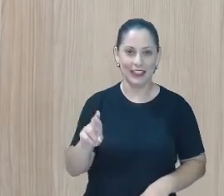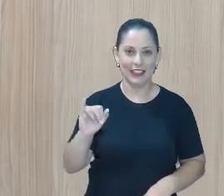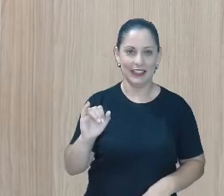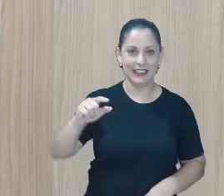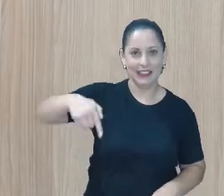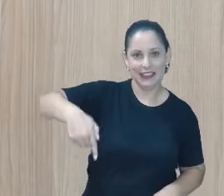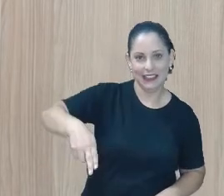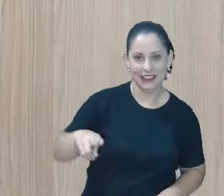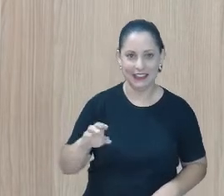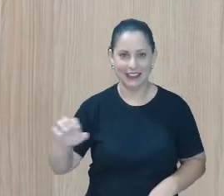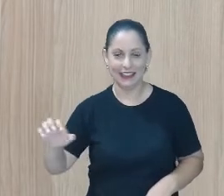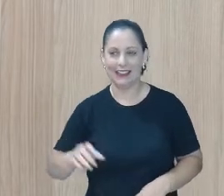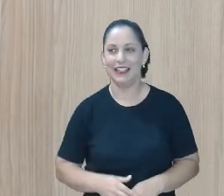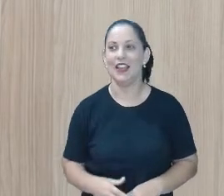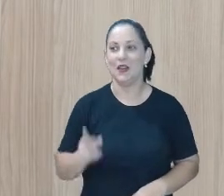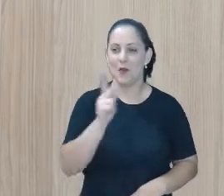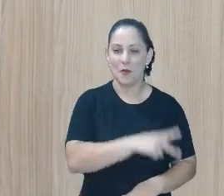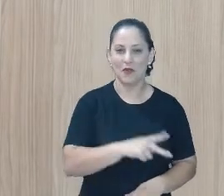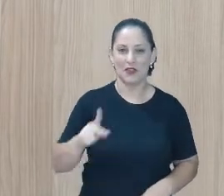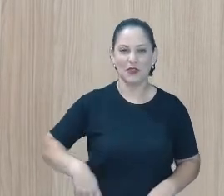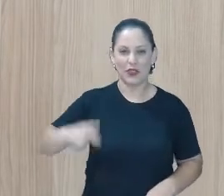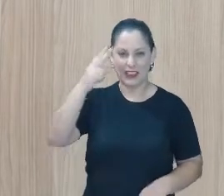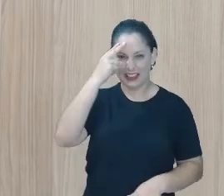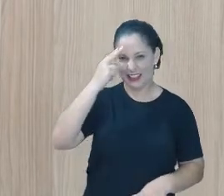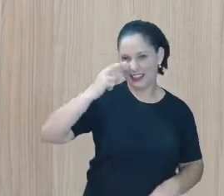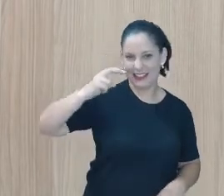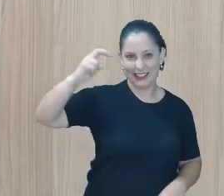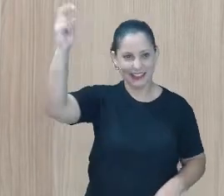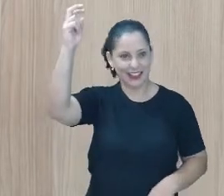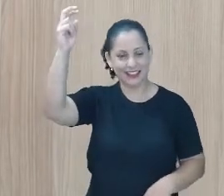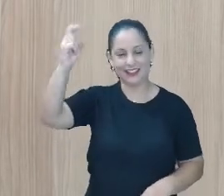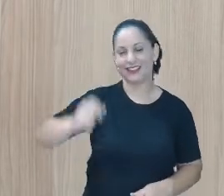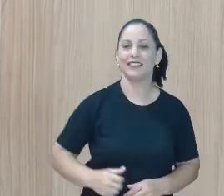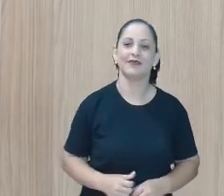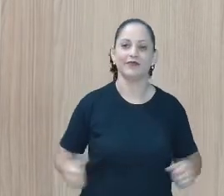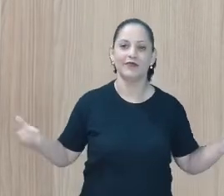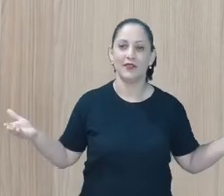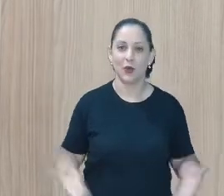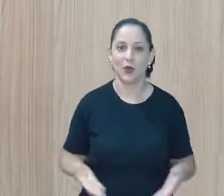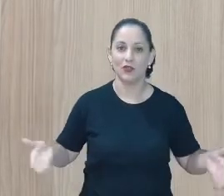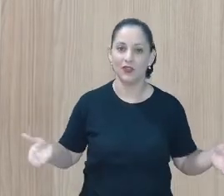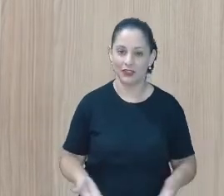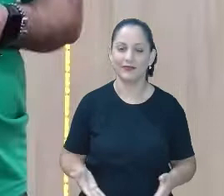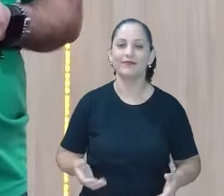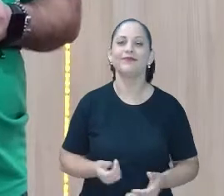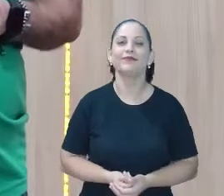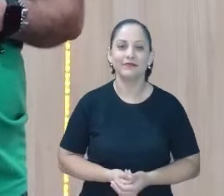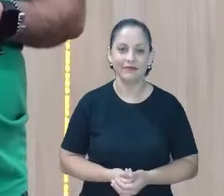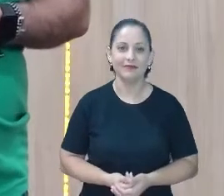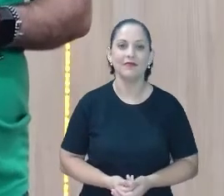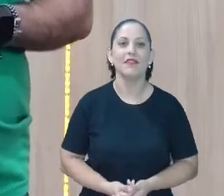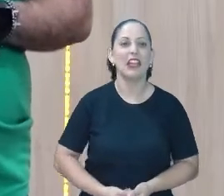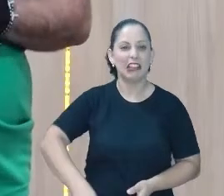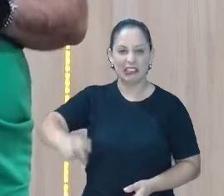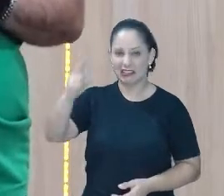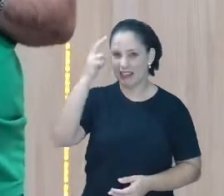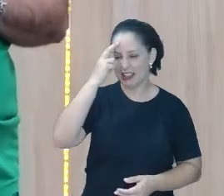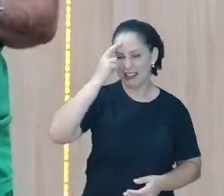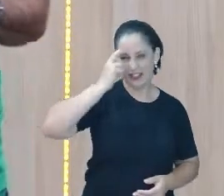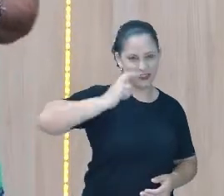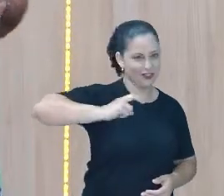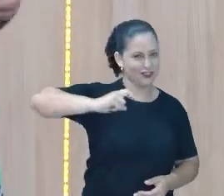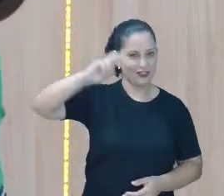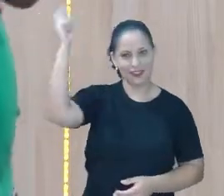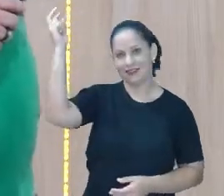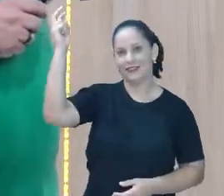mais sabido da rede. Da rede, isso. Então, estamos aqui hoje em homenagem a Henrique. Pense num caba sabido, professor Mais Henrique,